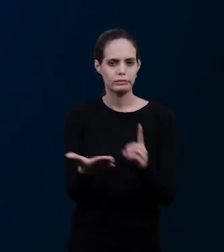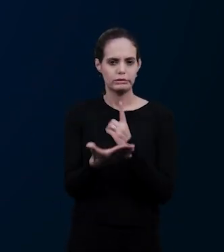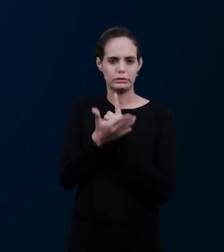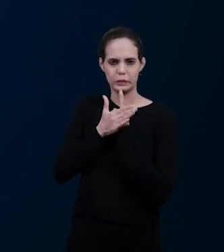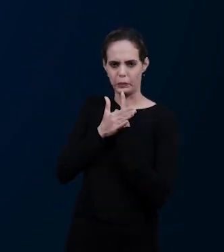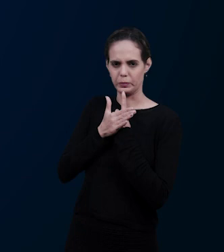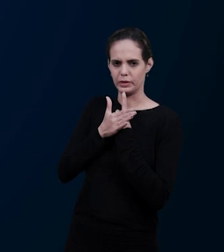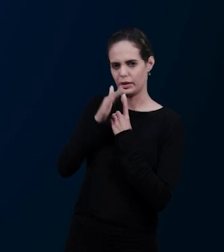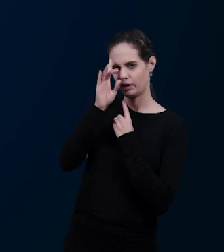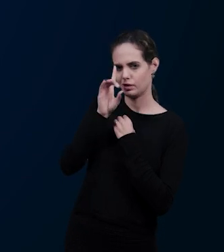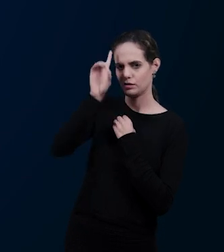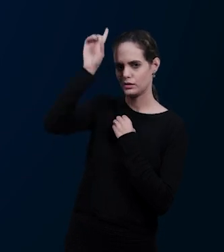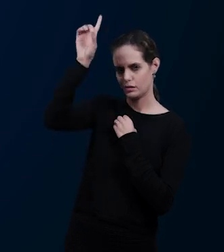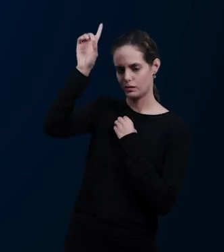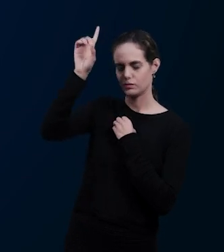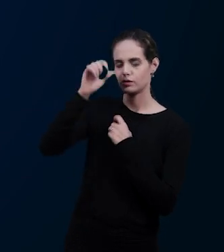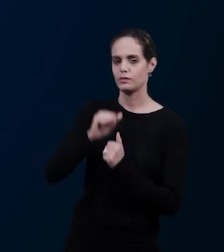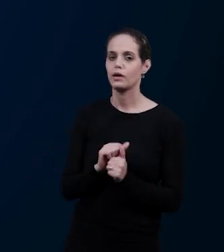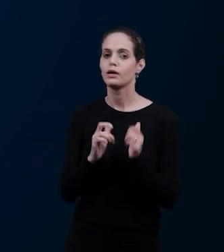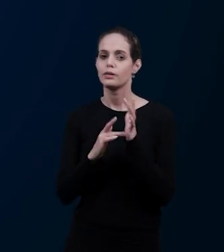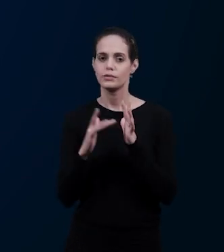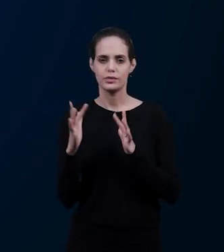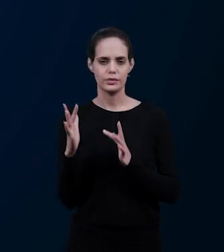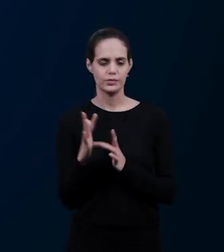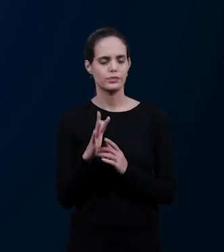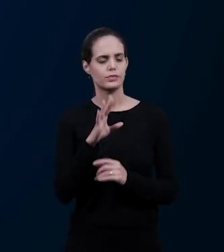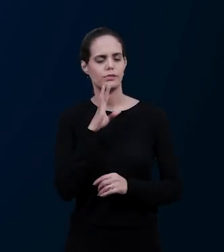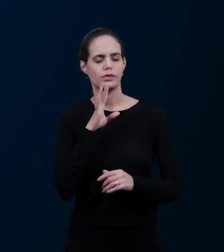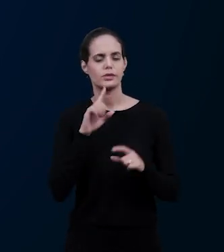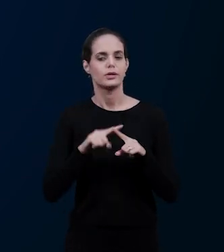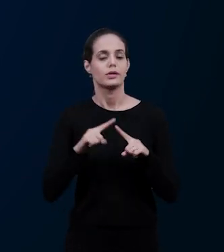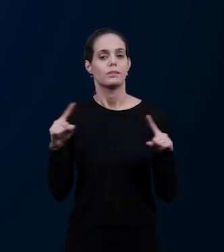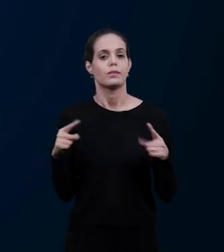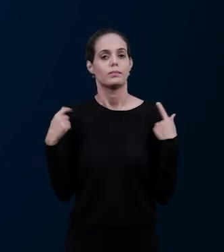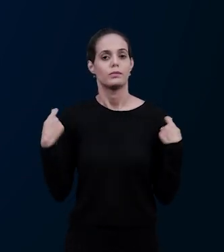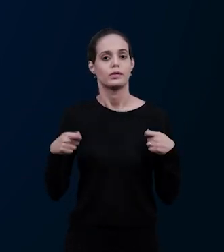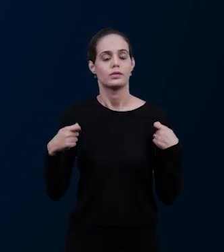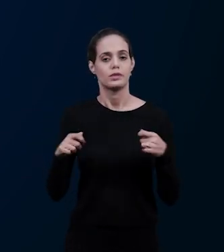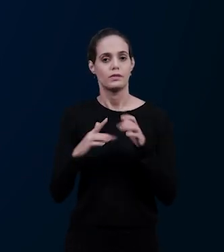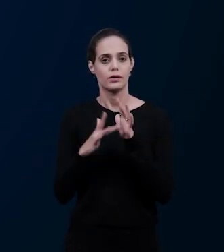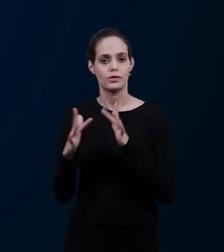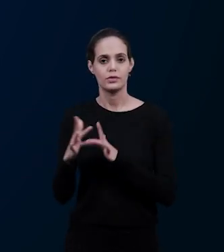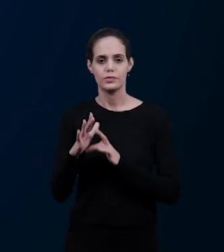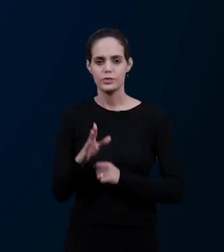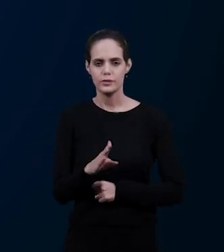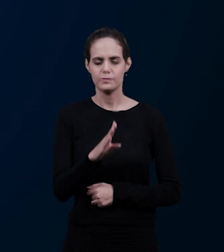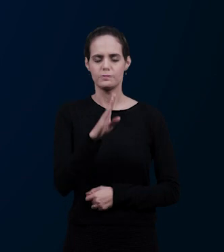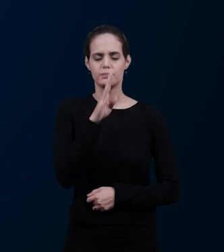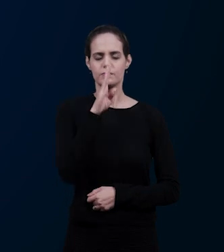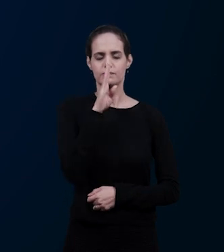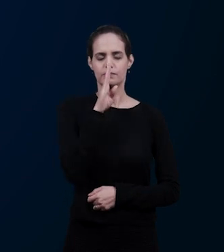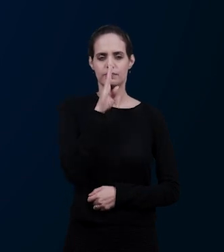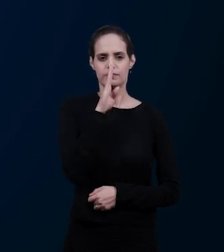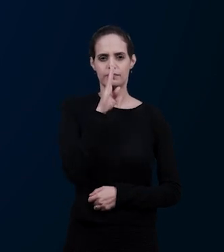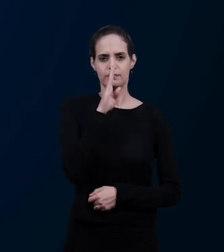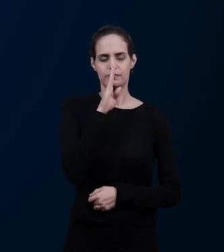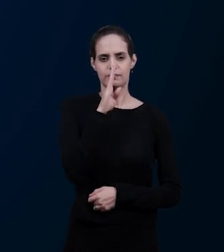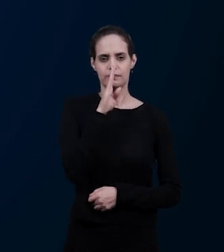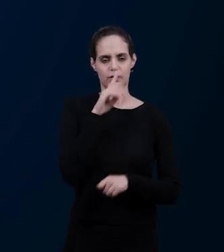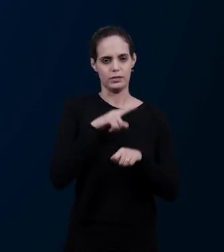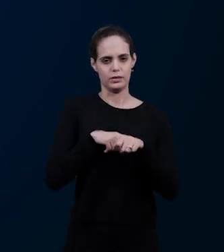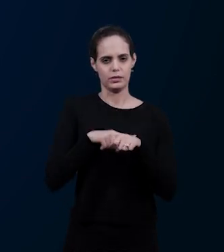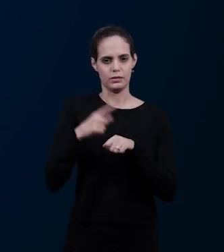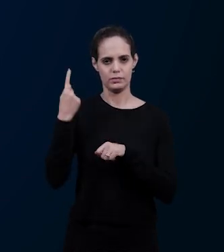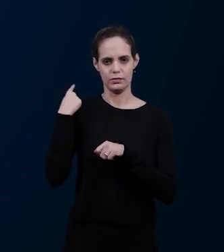Deus. Jesus conhecia seus algozes, mas era necessário, era profético que ele se mantivesse calado